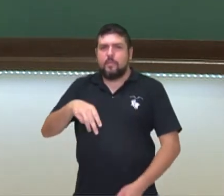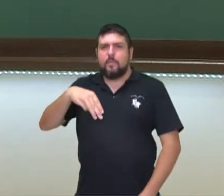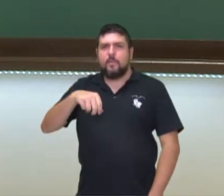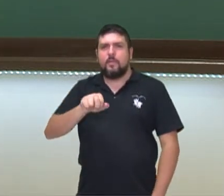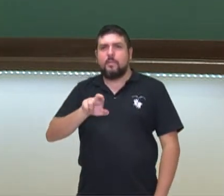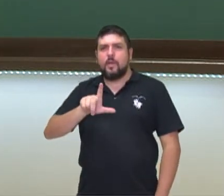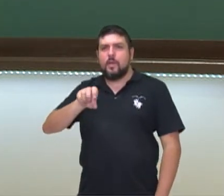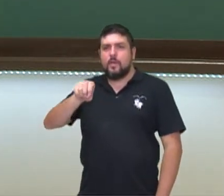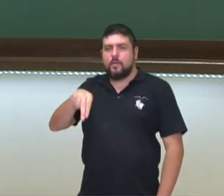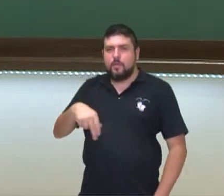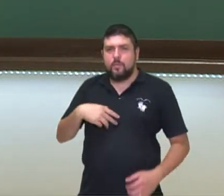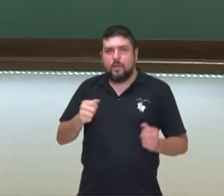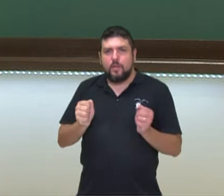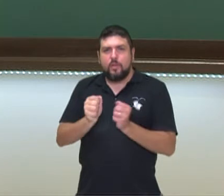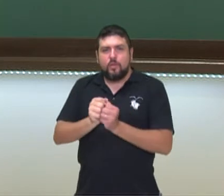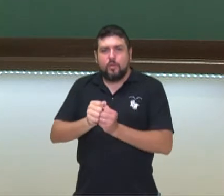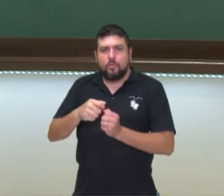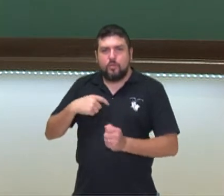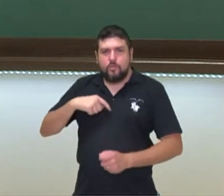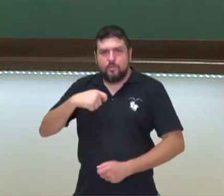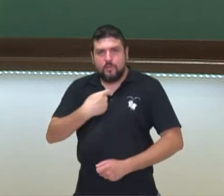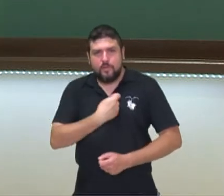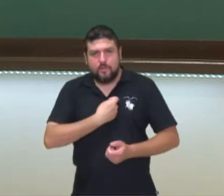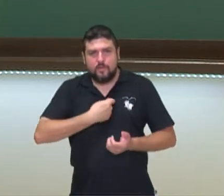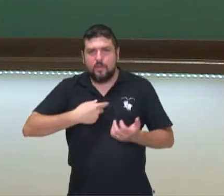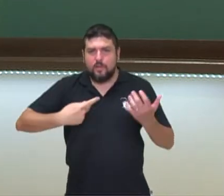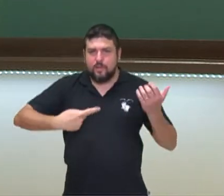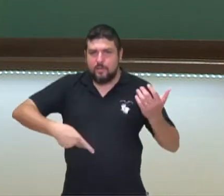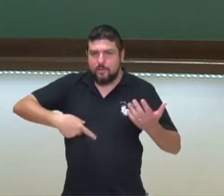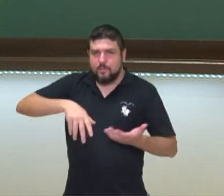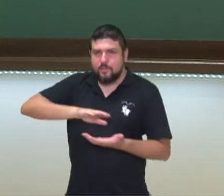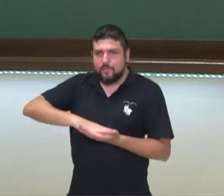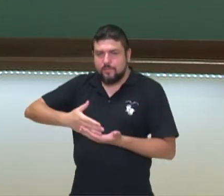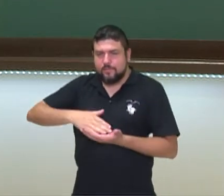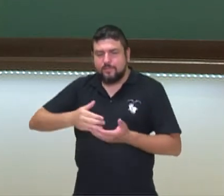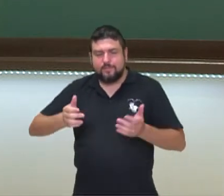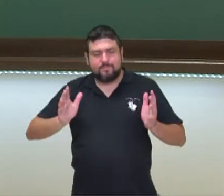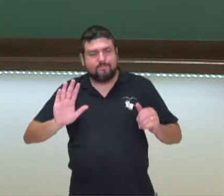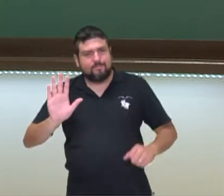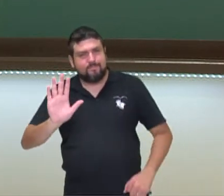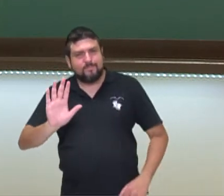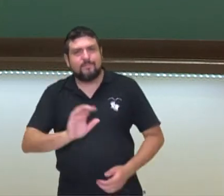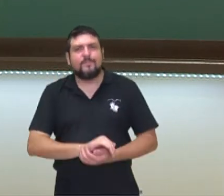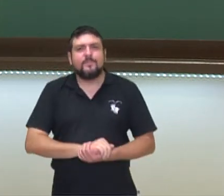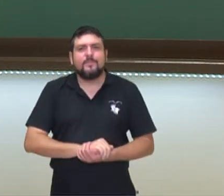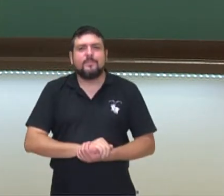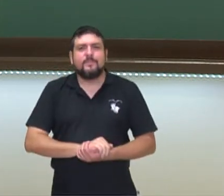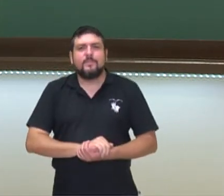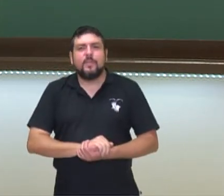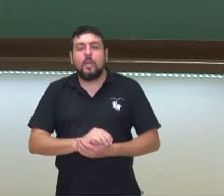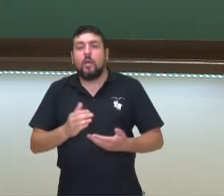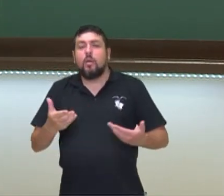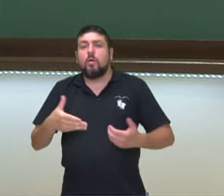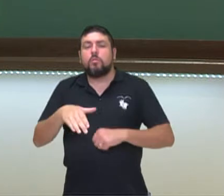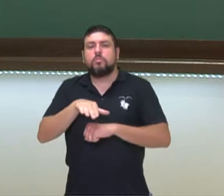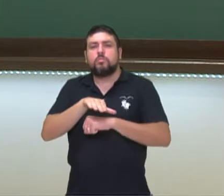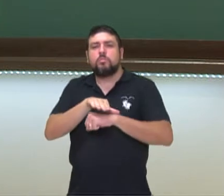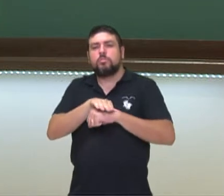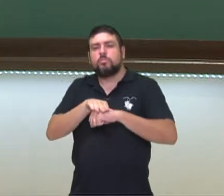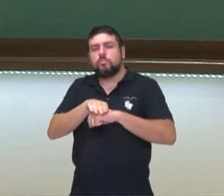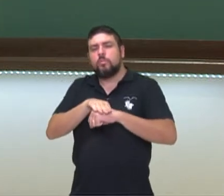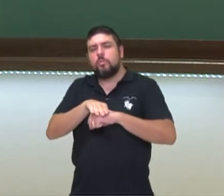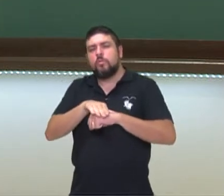Marlon, junto comigo, com você, tá aqui o Paulo, dê um oi para ele. E hoje nós vamos conversar